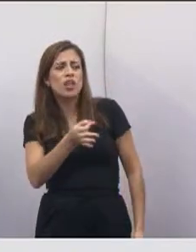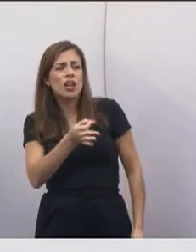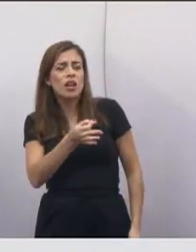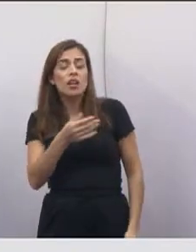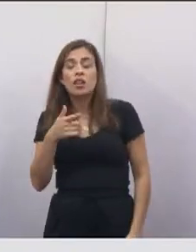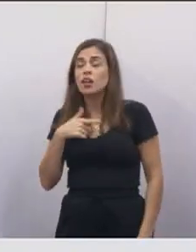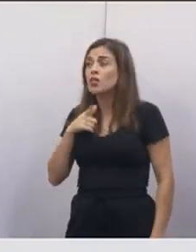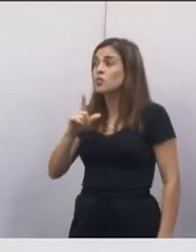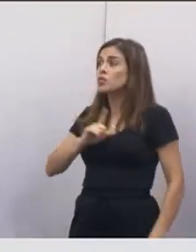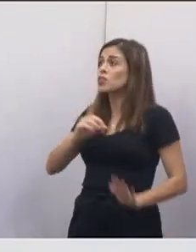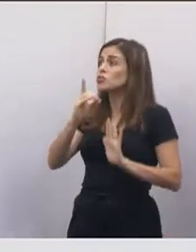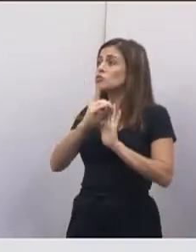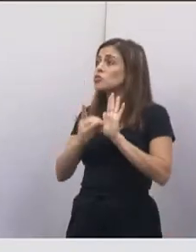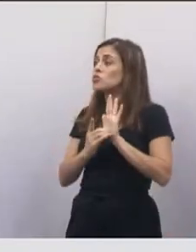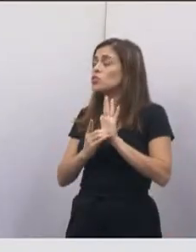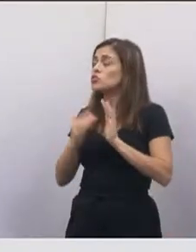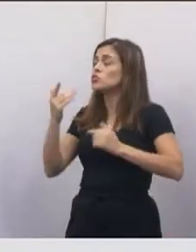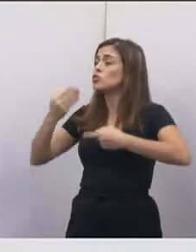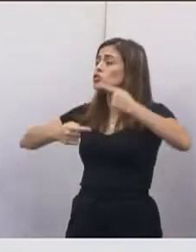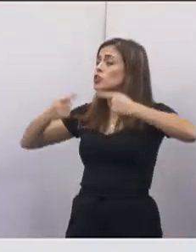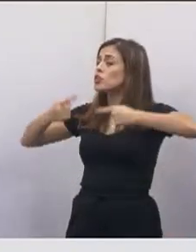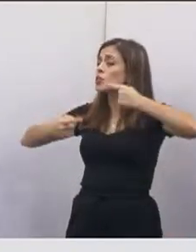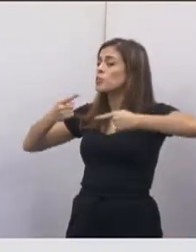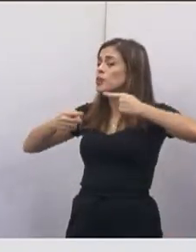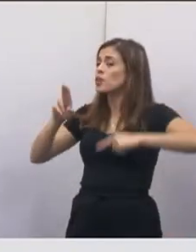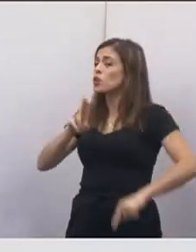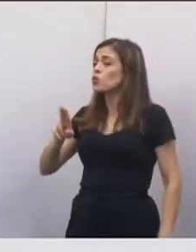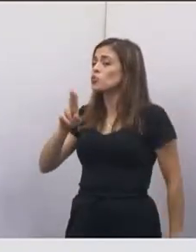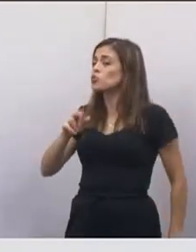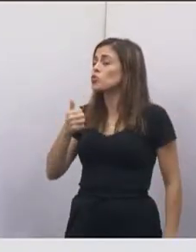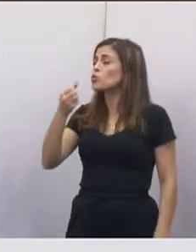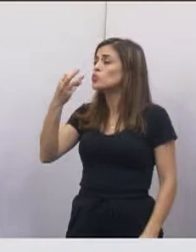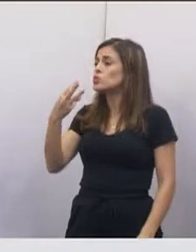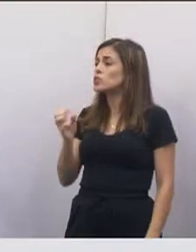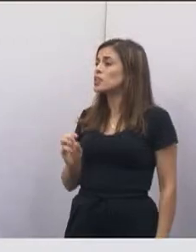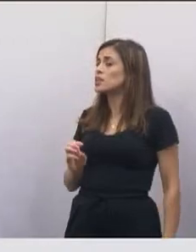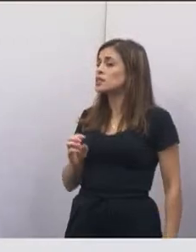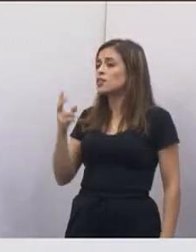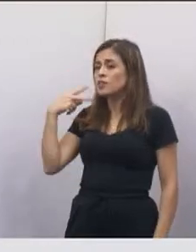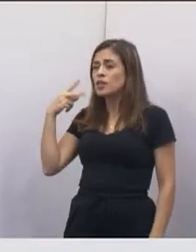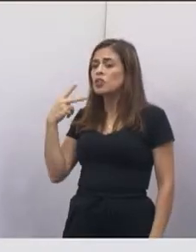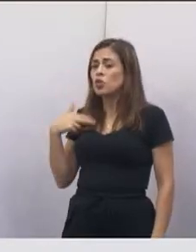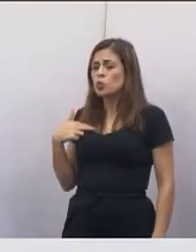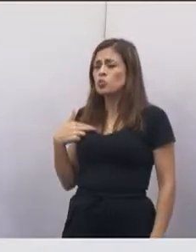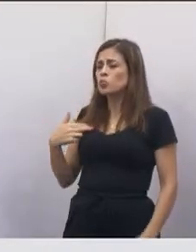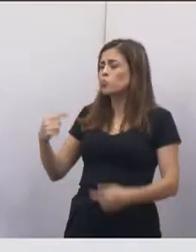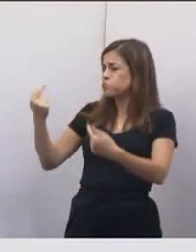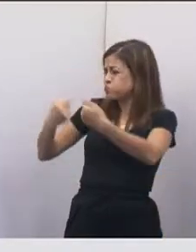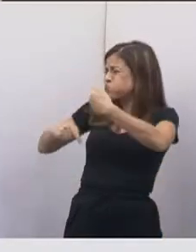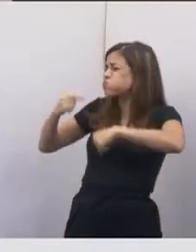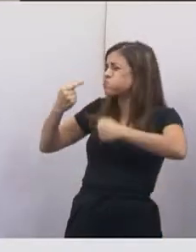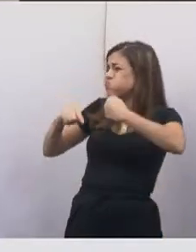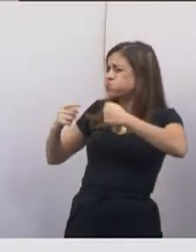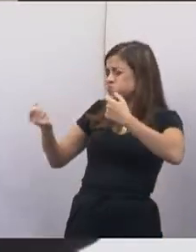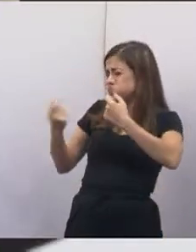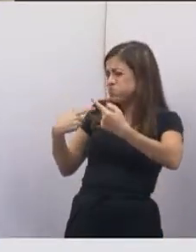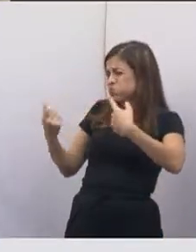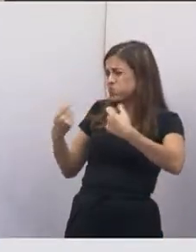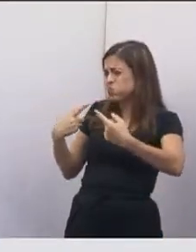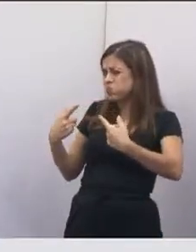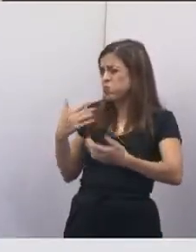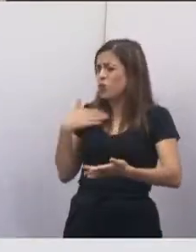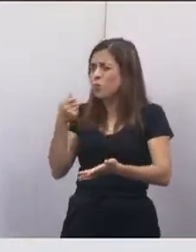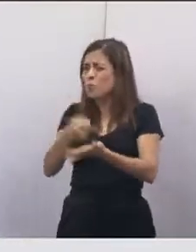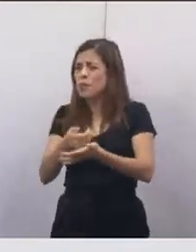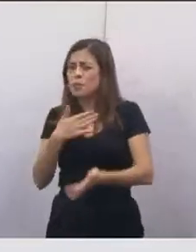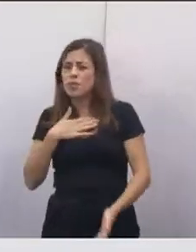todo o direito sim, senhor, de debater assim, a situação que o senhor usou o nome dos 13 vereadores. E eu me senti ofendido porque a cobrança foi minha. Não, senhor.